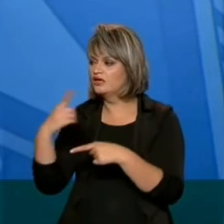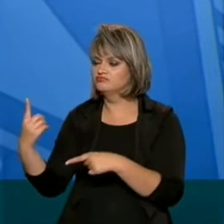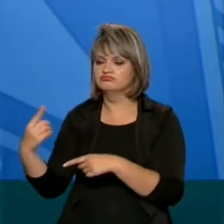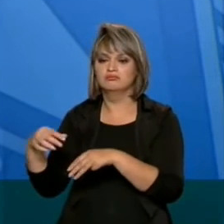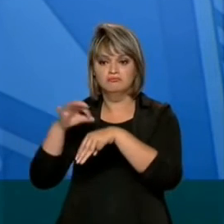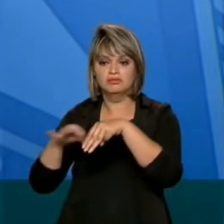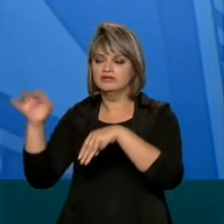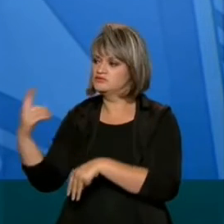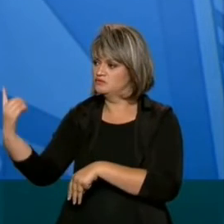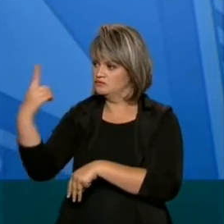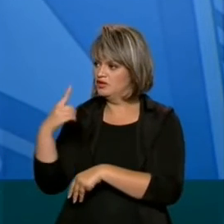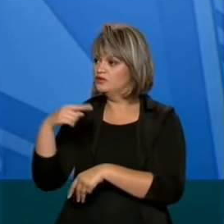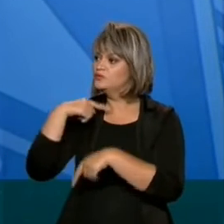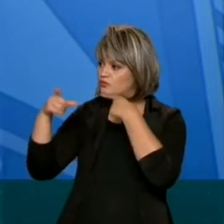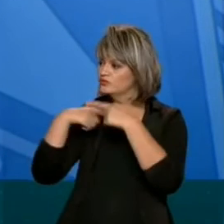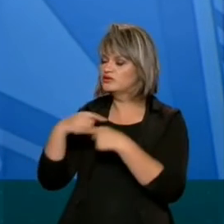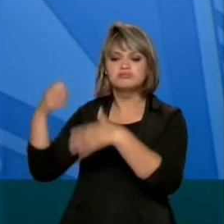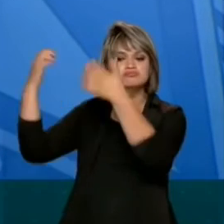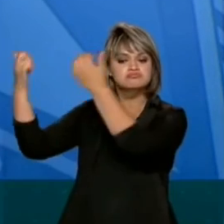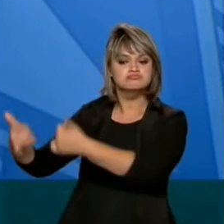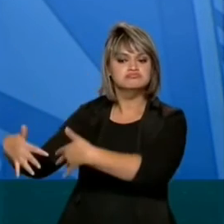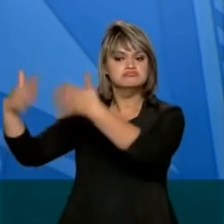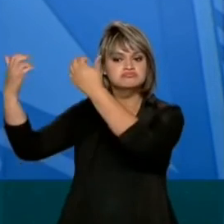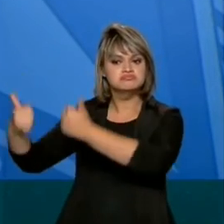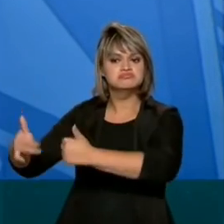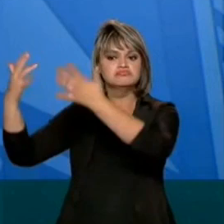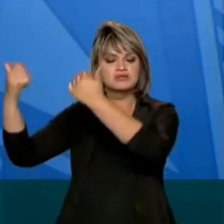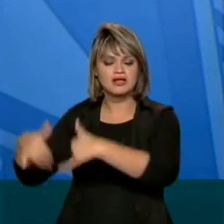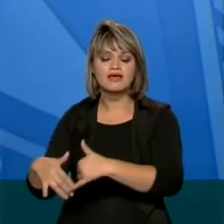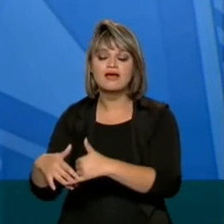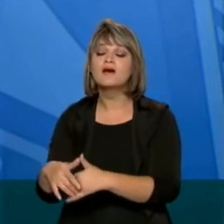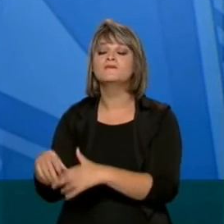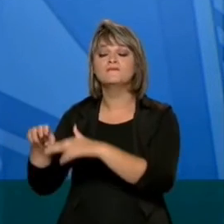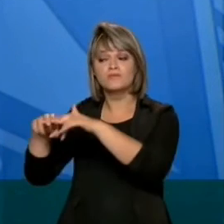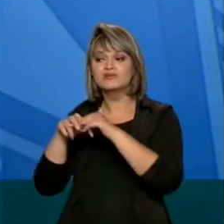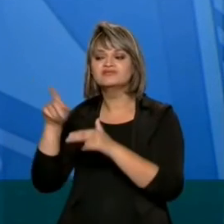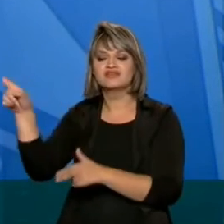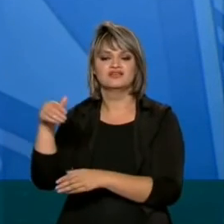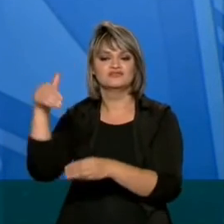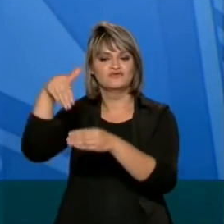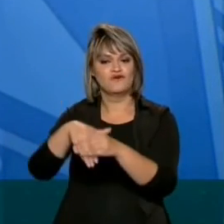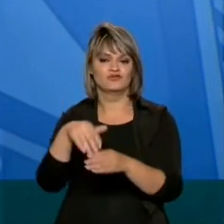isso que eles já estavam maduros para proferir os votos.